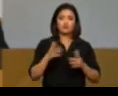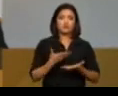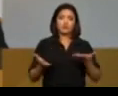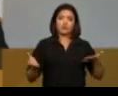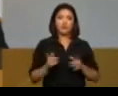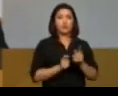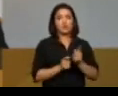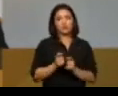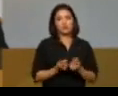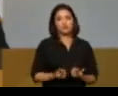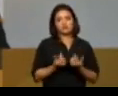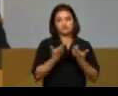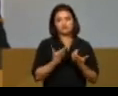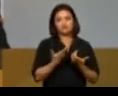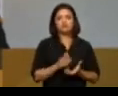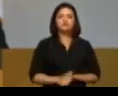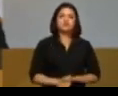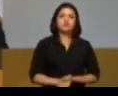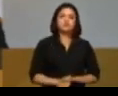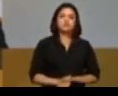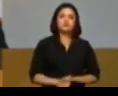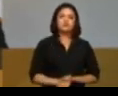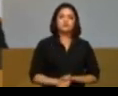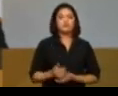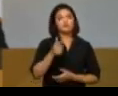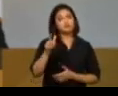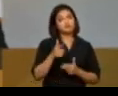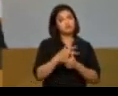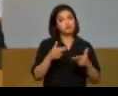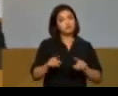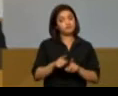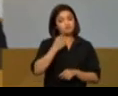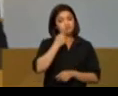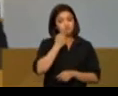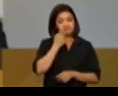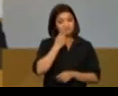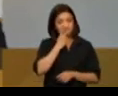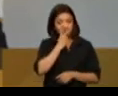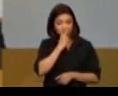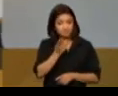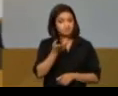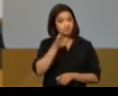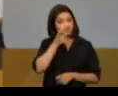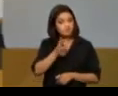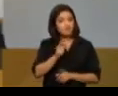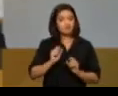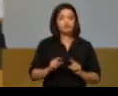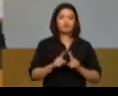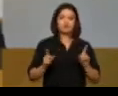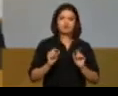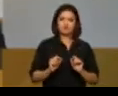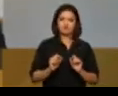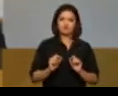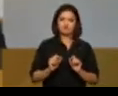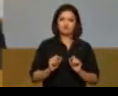preços públicos. Aí vem outra questão que me parece interessante. Então, a seu ver, a situação de